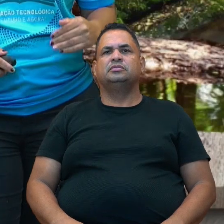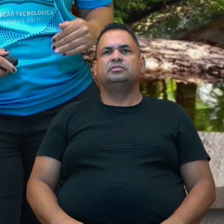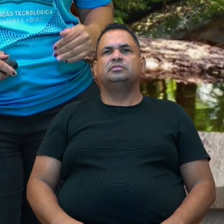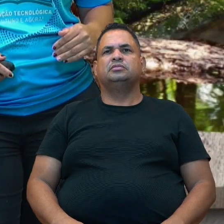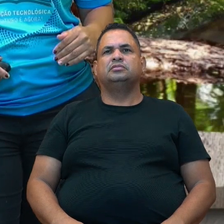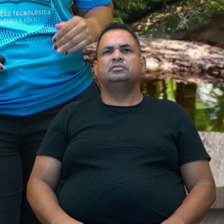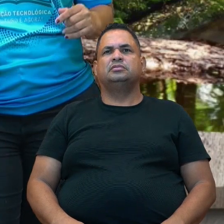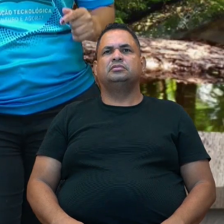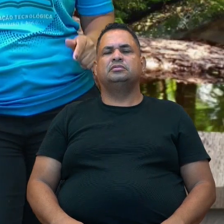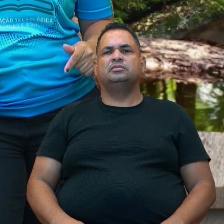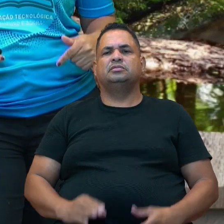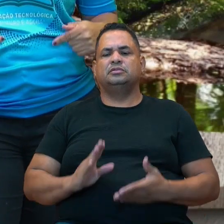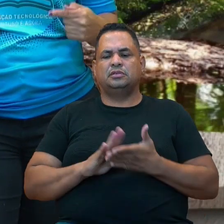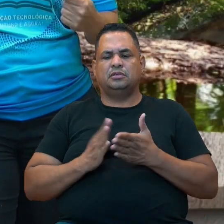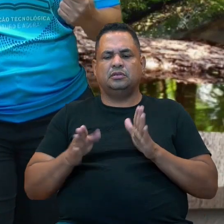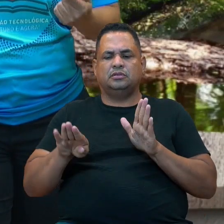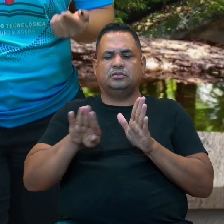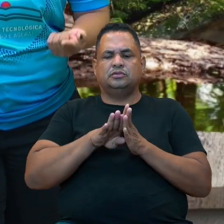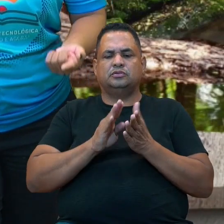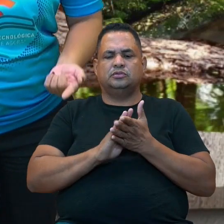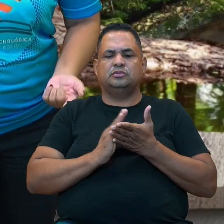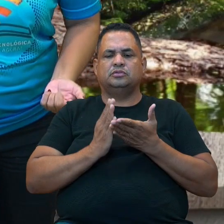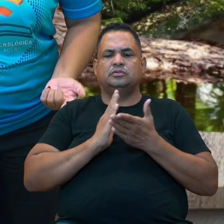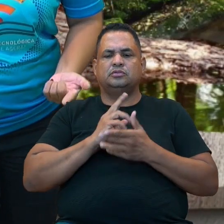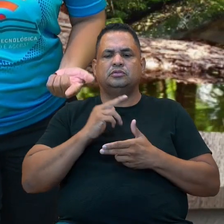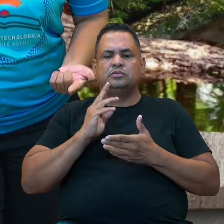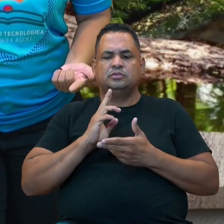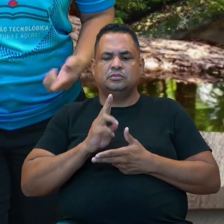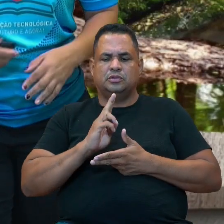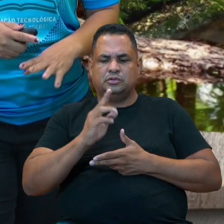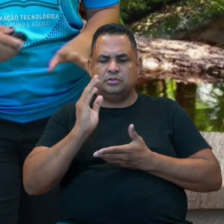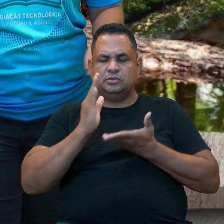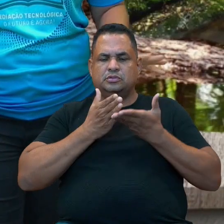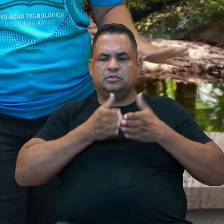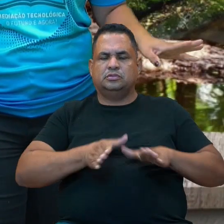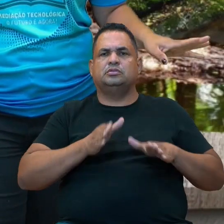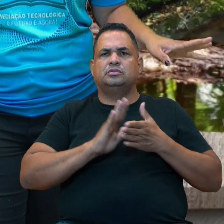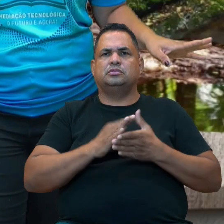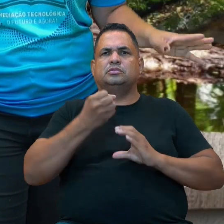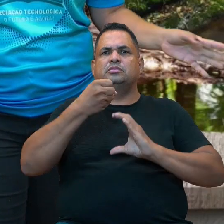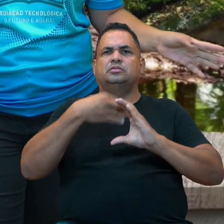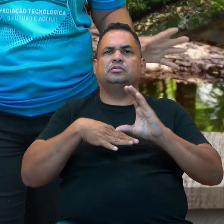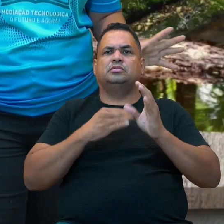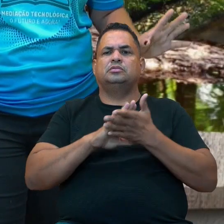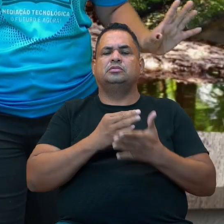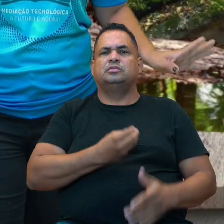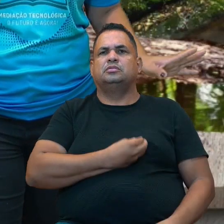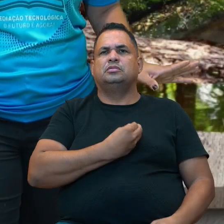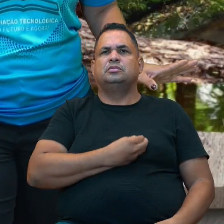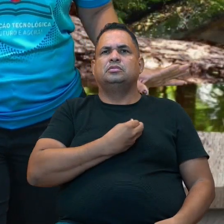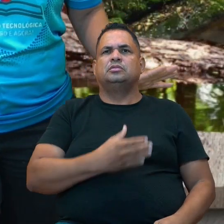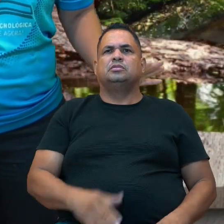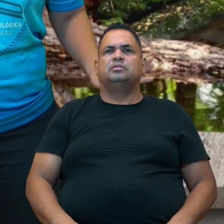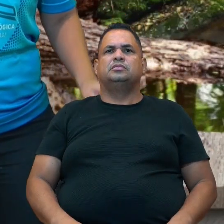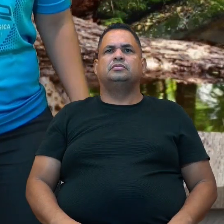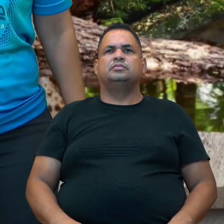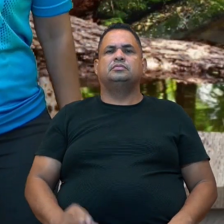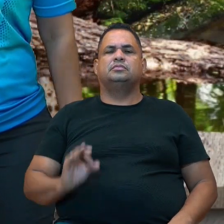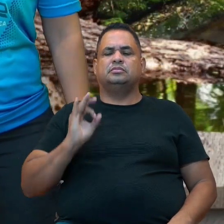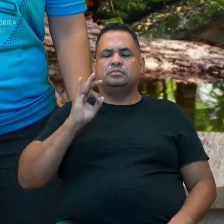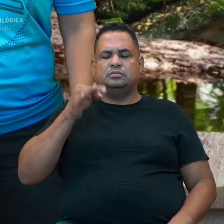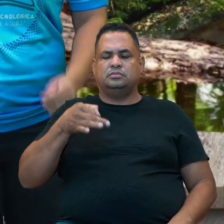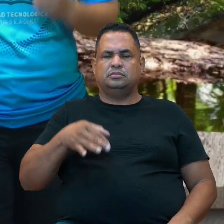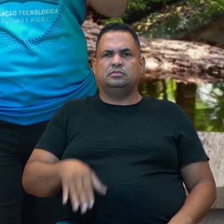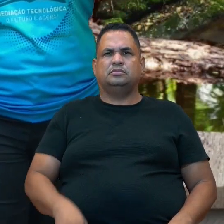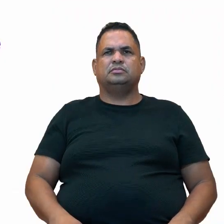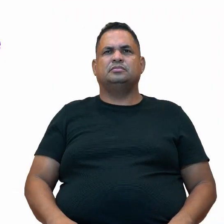de reprodução, que são uma das características presentes em todos os seres vivos. Reproduziu, tá tudo certo, tá bom?